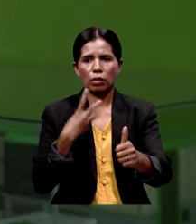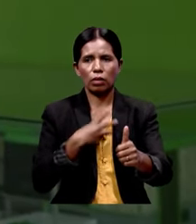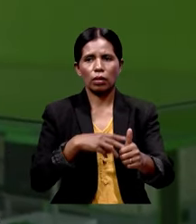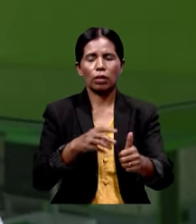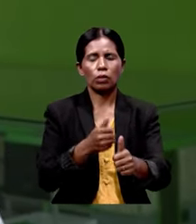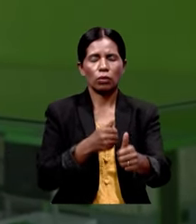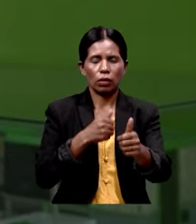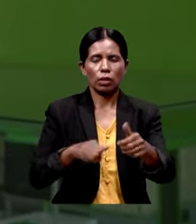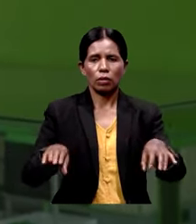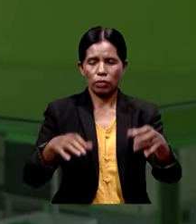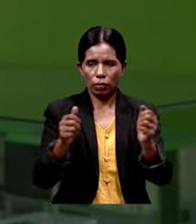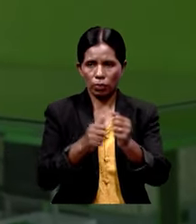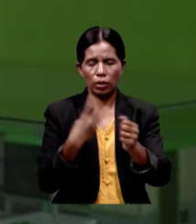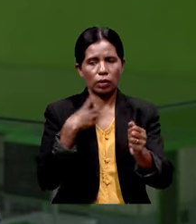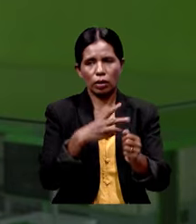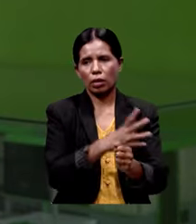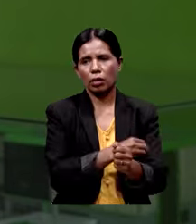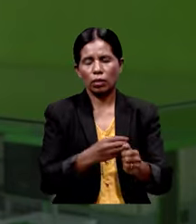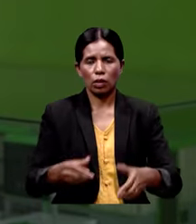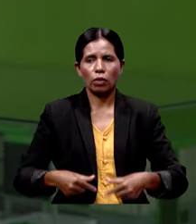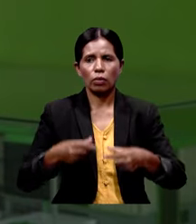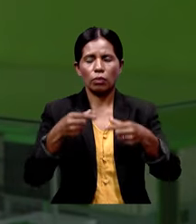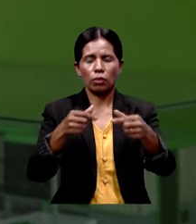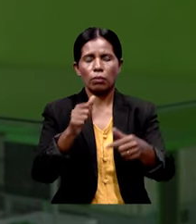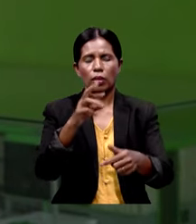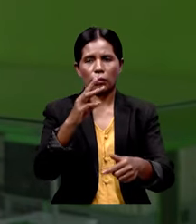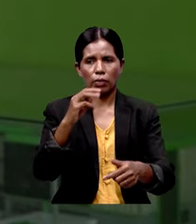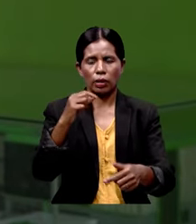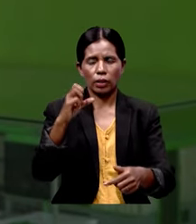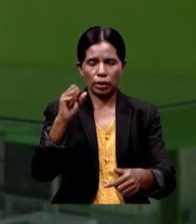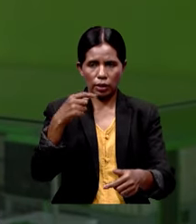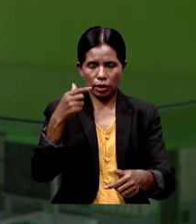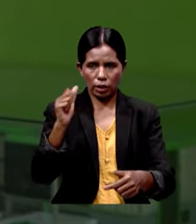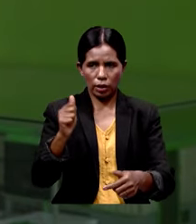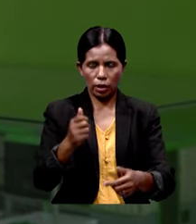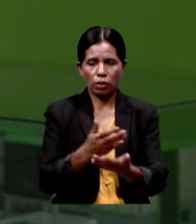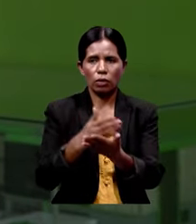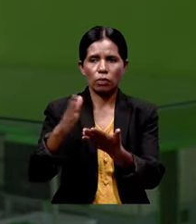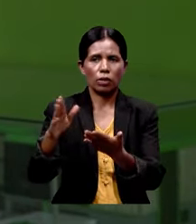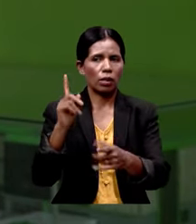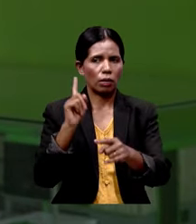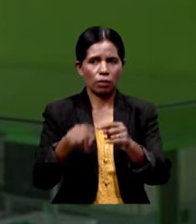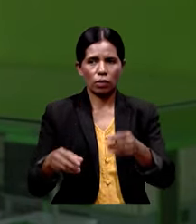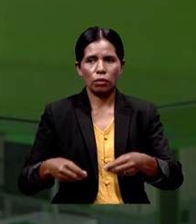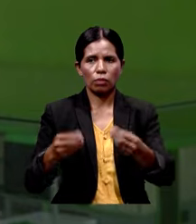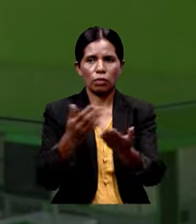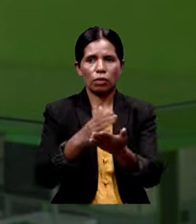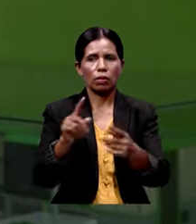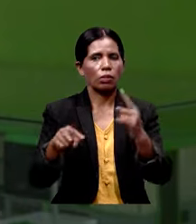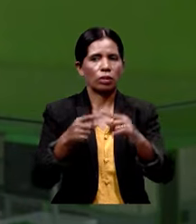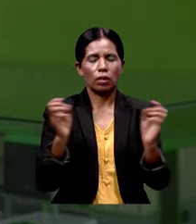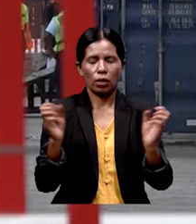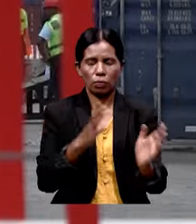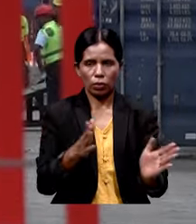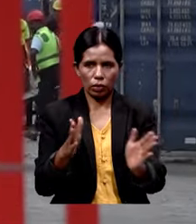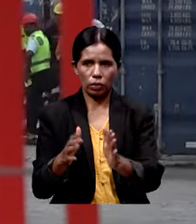que a segunda irá verificar a loja, né? Fim a entrega, vai ir armazém. Depois, para armazém, fim a distribuição, lá vem literalmente a distribuição, vai ir a lá o processo, gira,